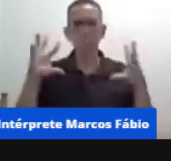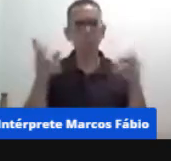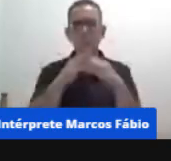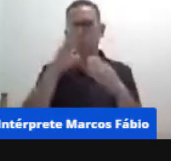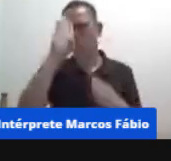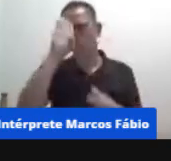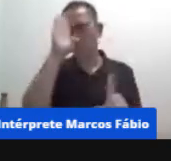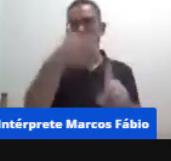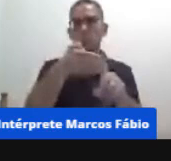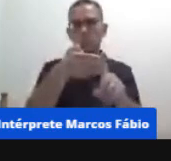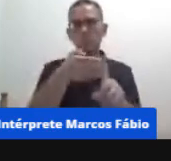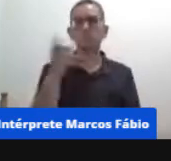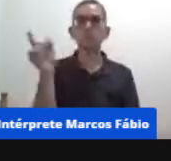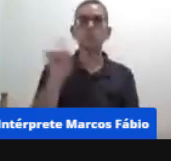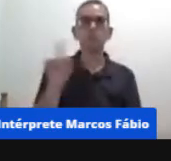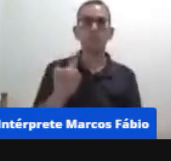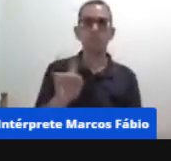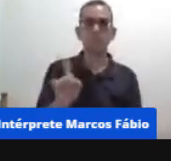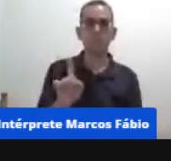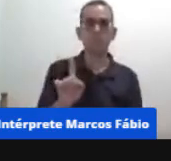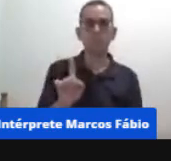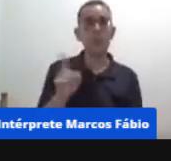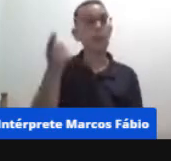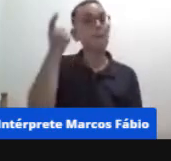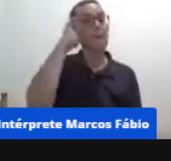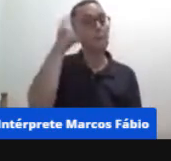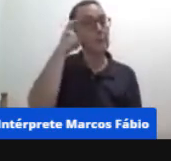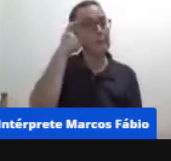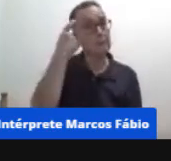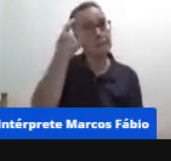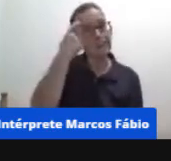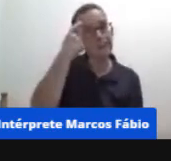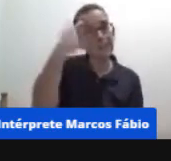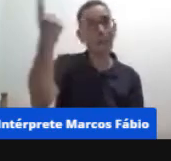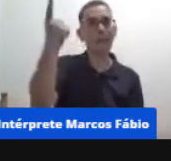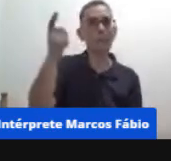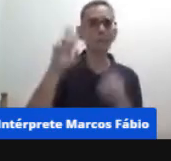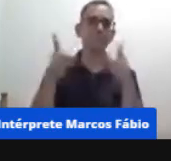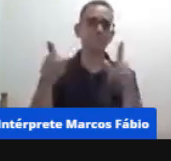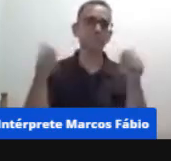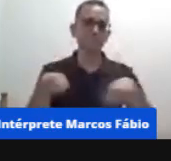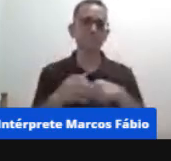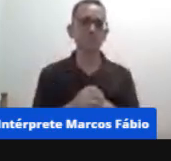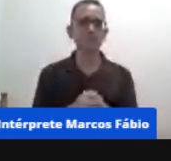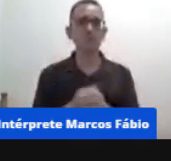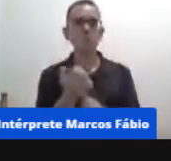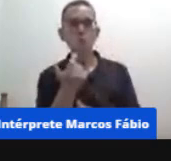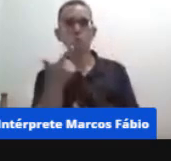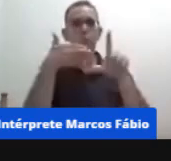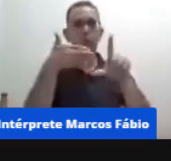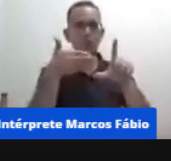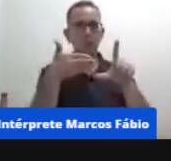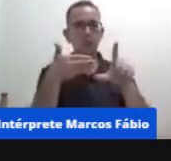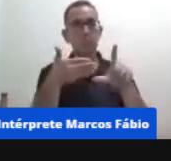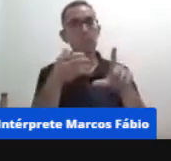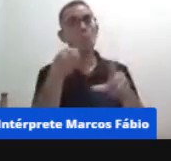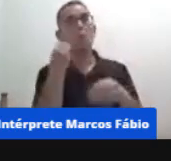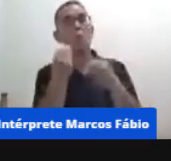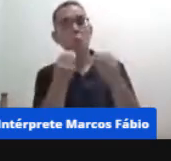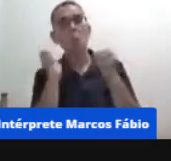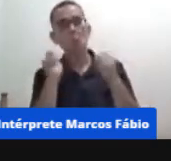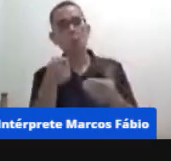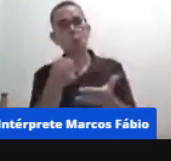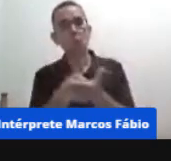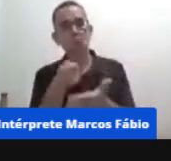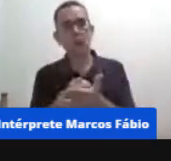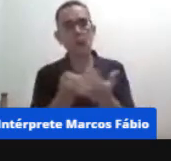gente pensa em estratégias diferenciadas. No próximo slide, a gente vai ver como eu posso cobrar o mesmo